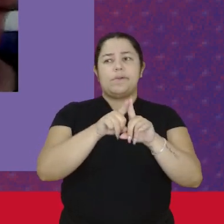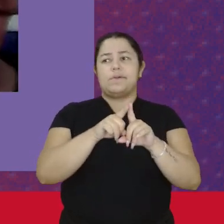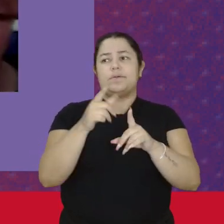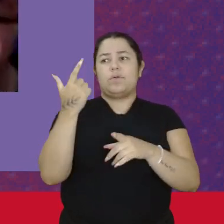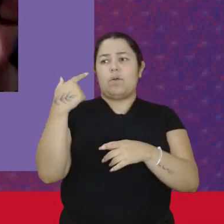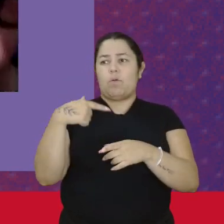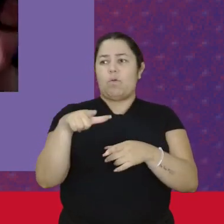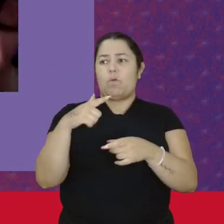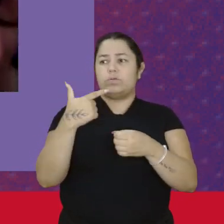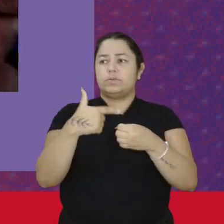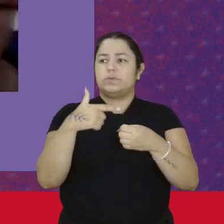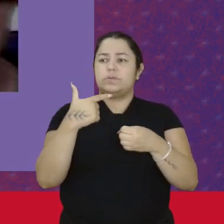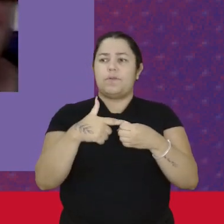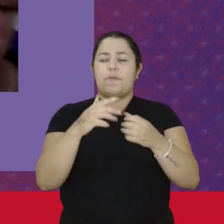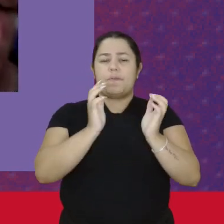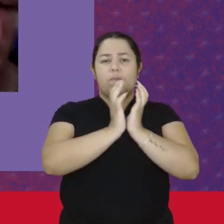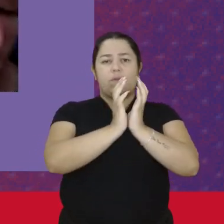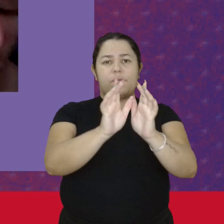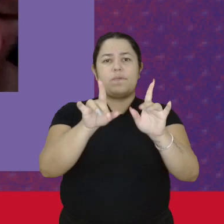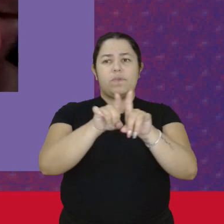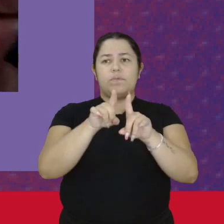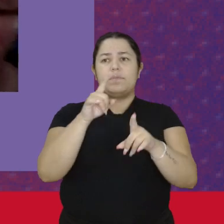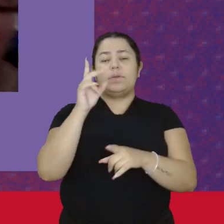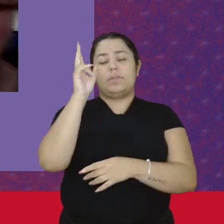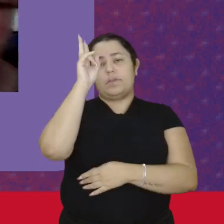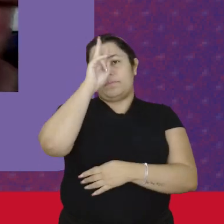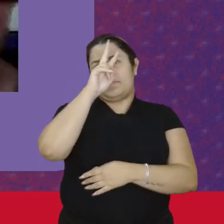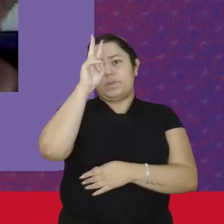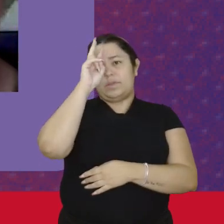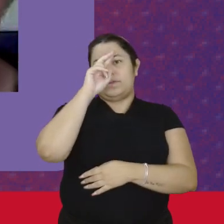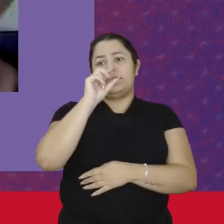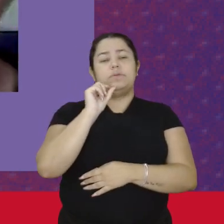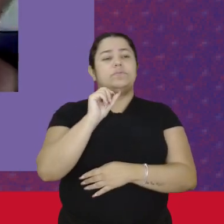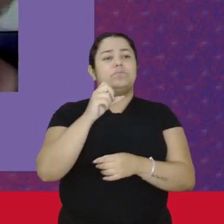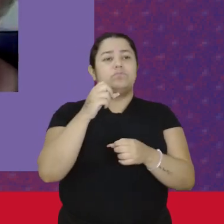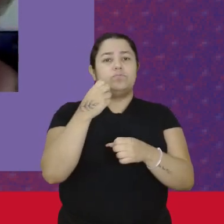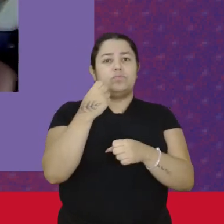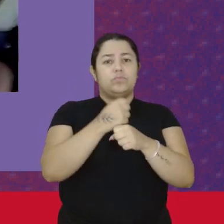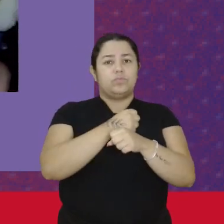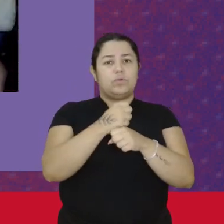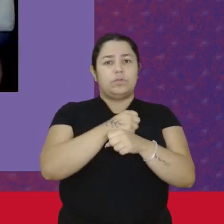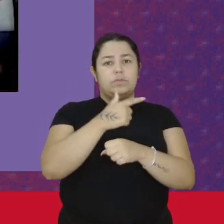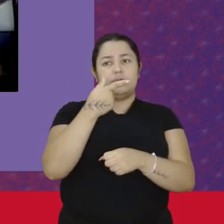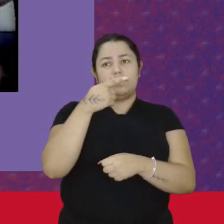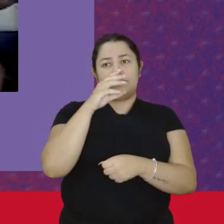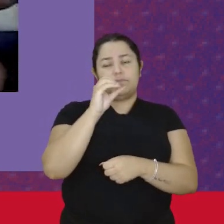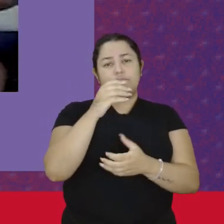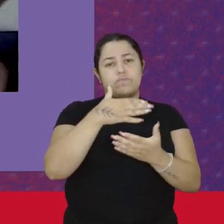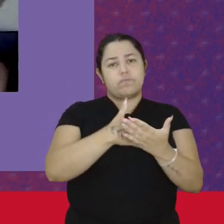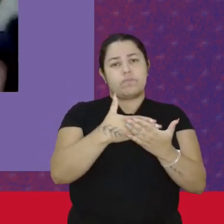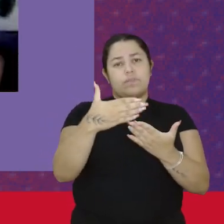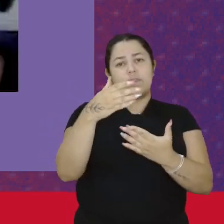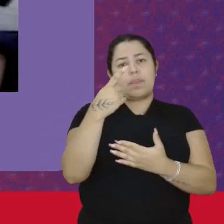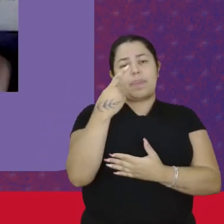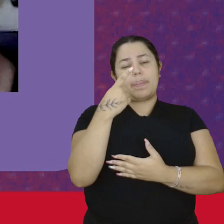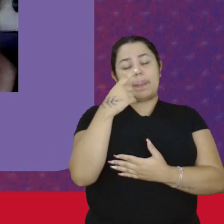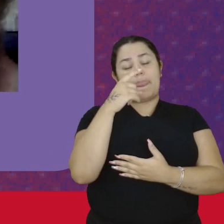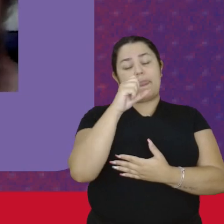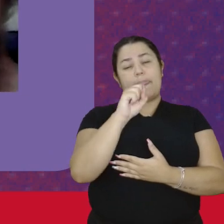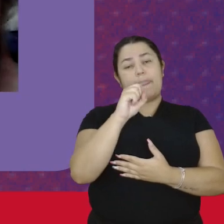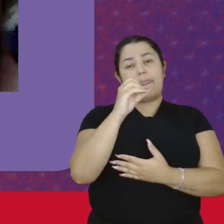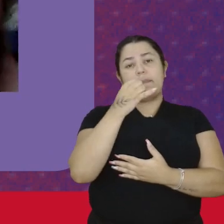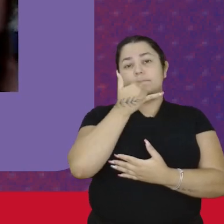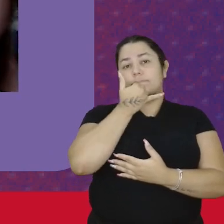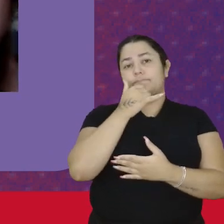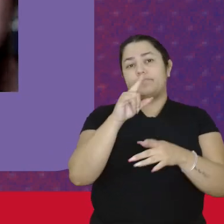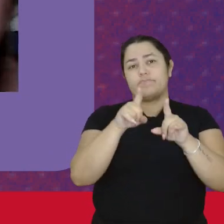cidades, tinham grupos também. Mas eu queria lembrar que nos anos 70 também, no começo dos anos 80, tem uma